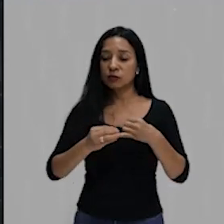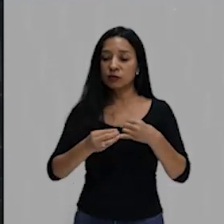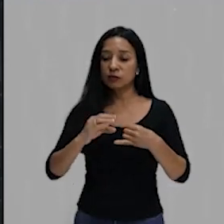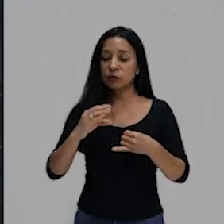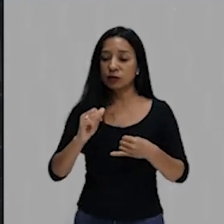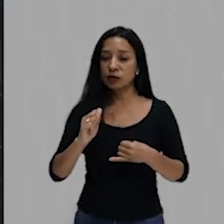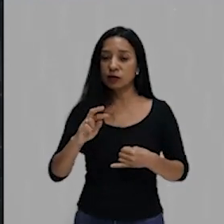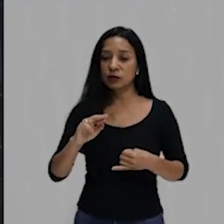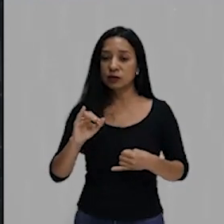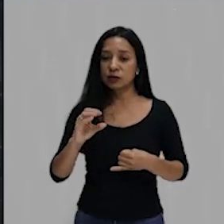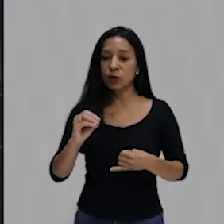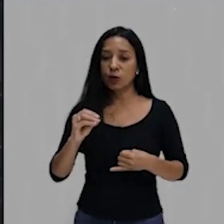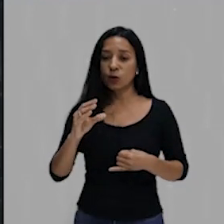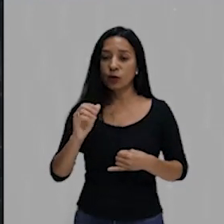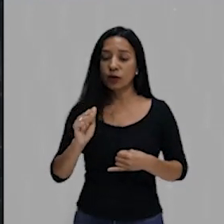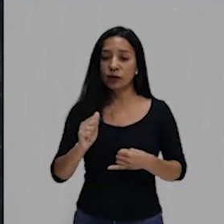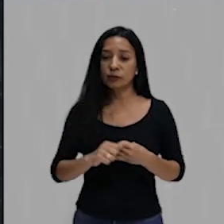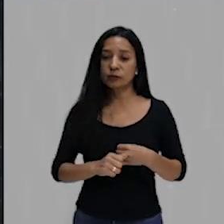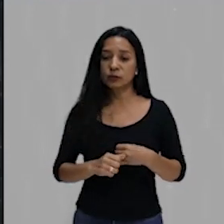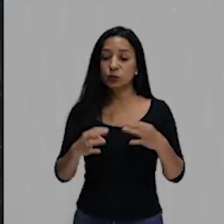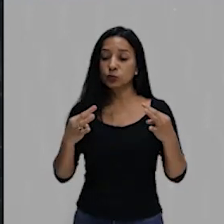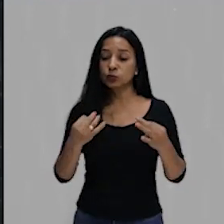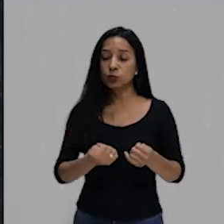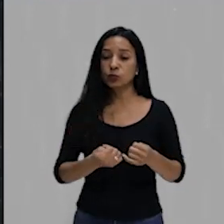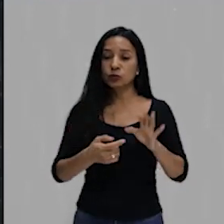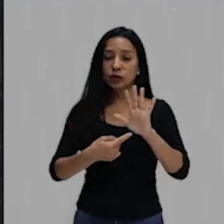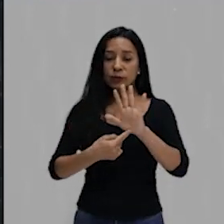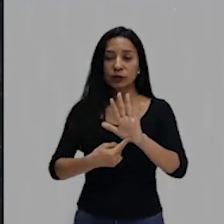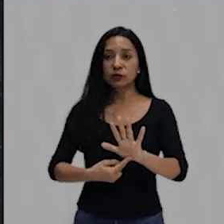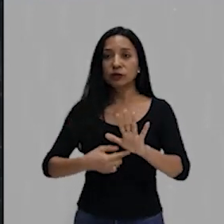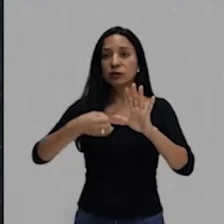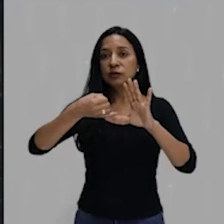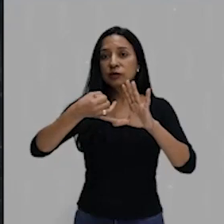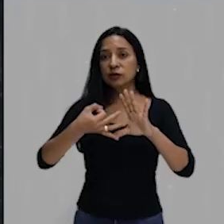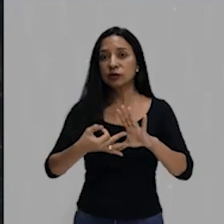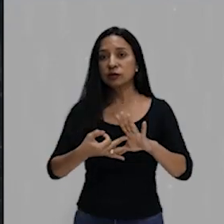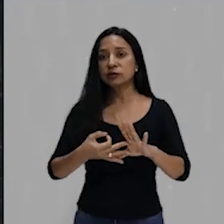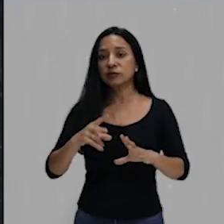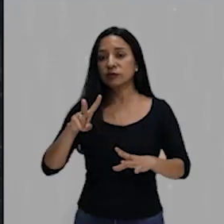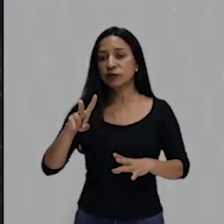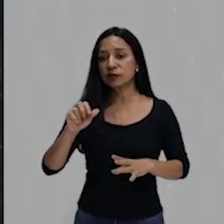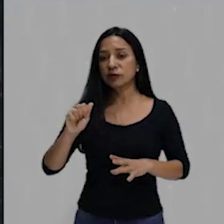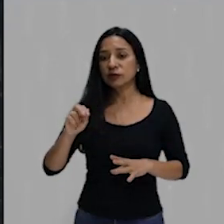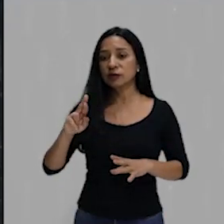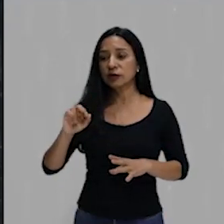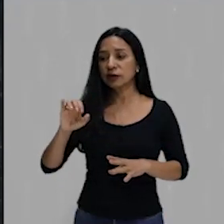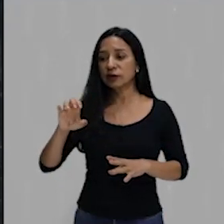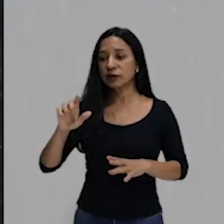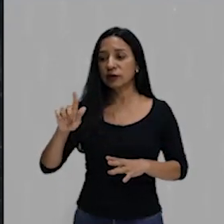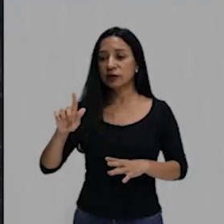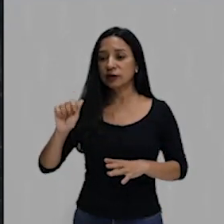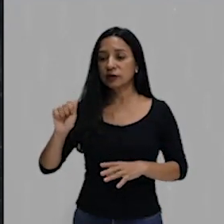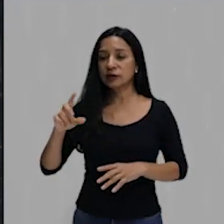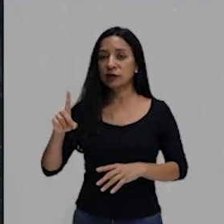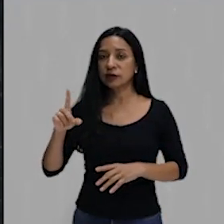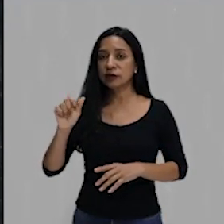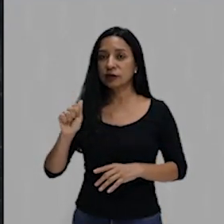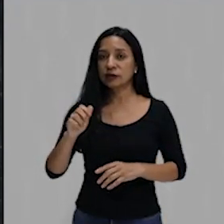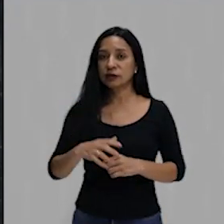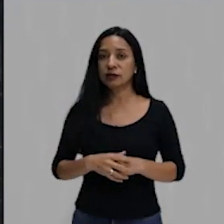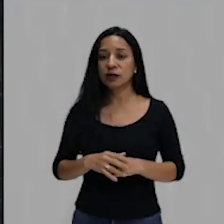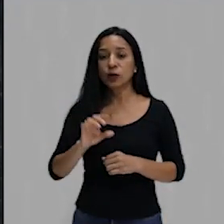carioca. Nem todos os indivíduos vão apresentar a característica variegada, que são as faixas claras e escuras.